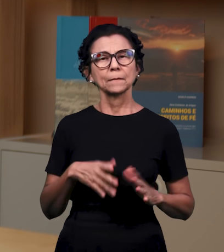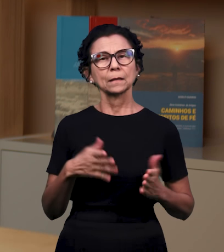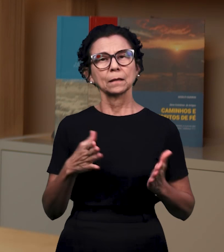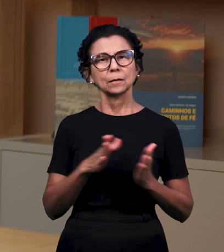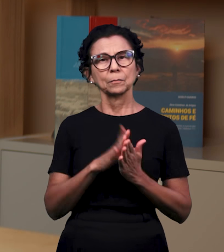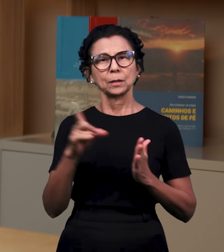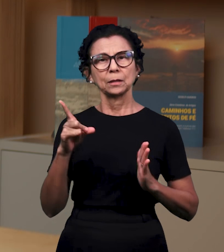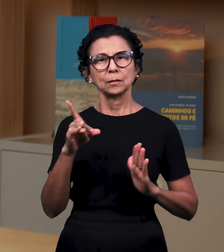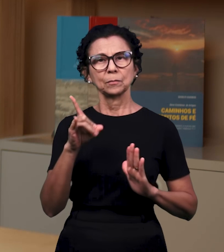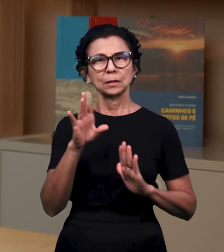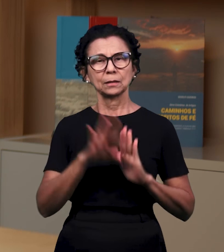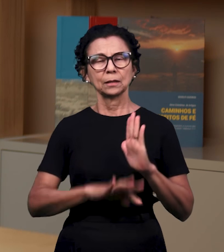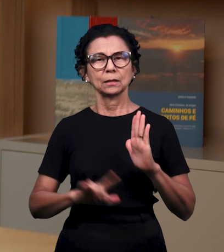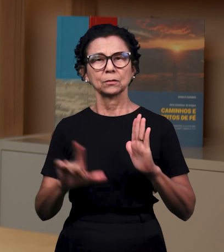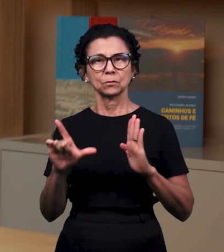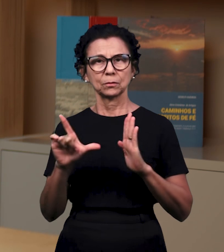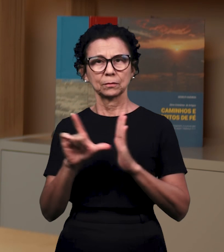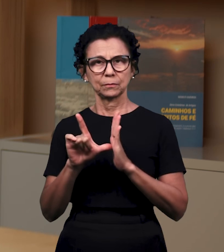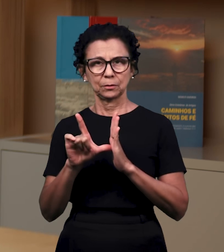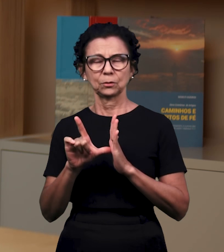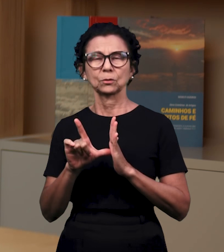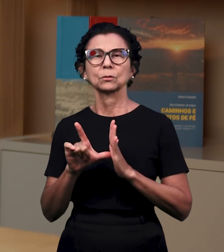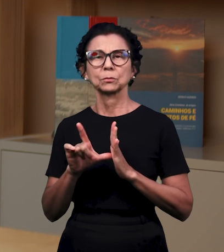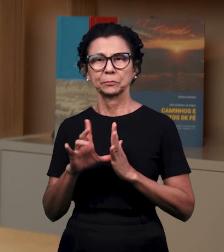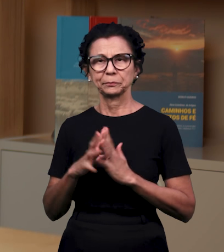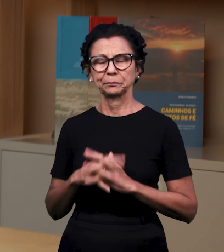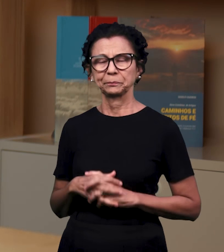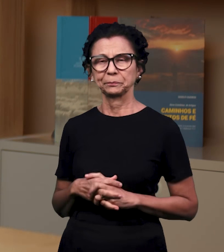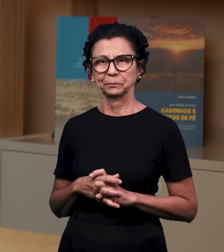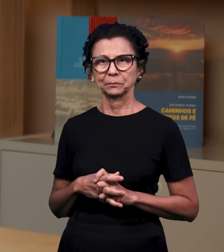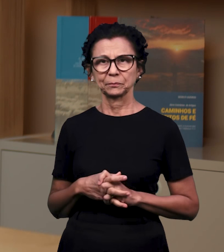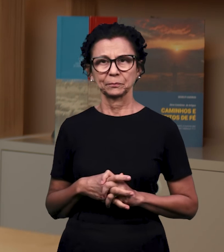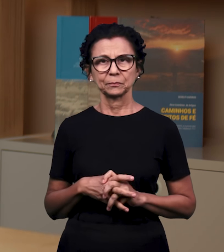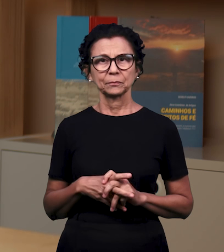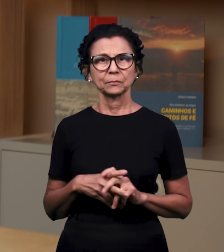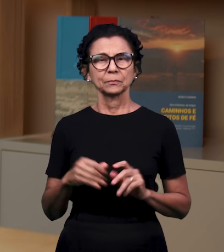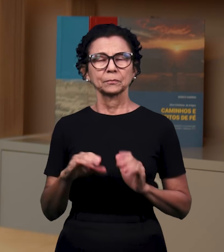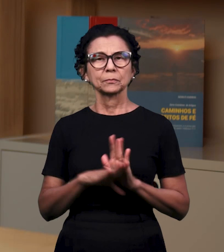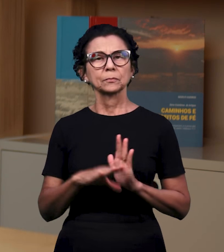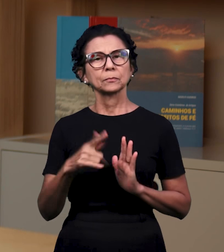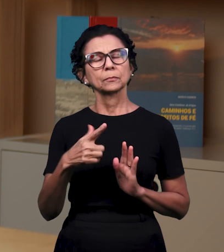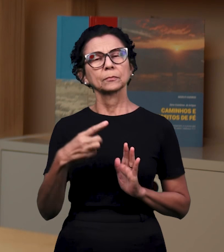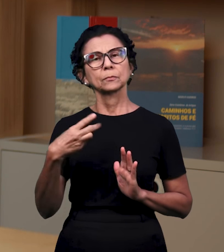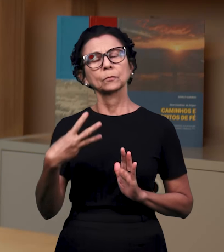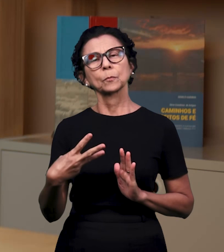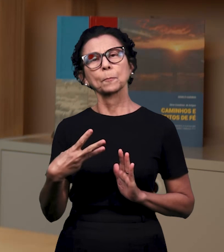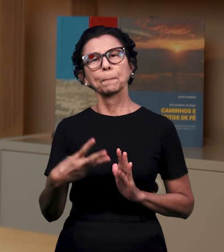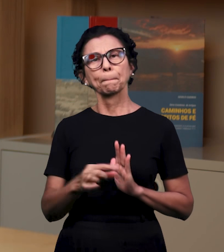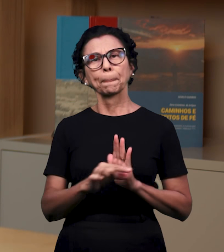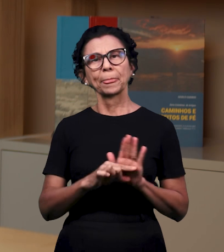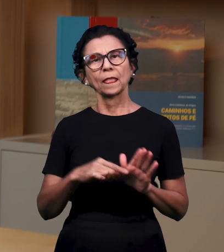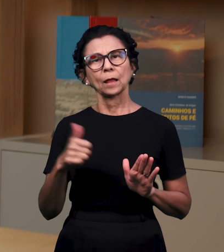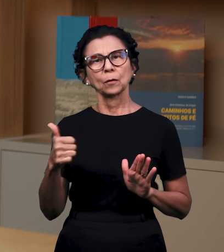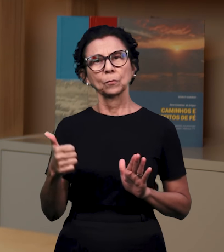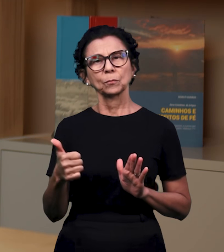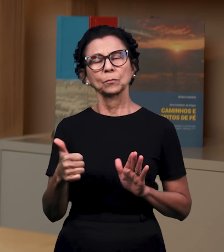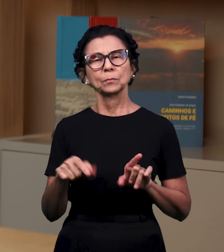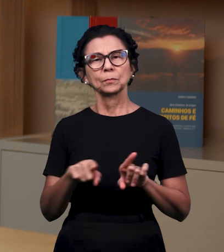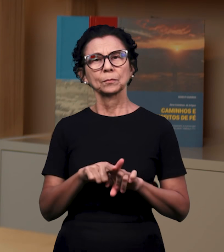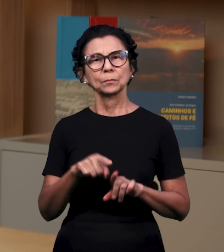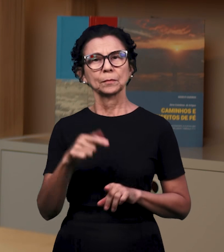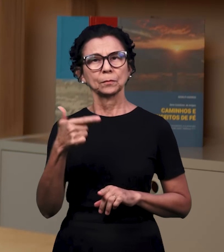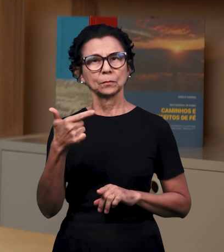de Levítico, que vai ser projetado também na tela para nós. Levítico capítulo 23, os versos 1 e 2. Você